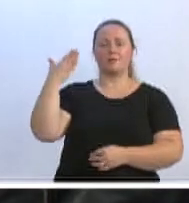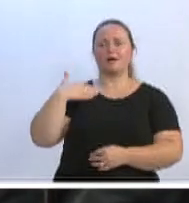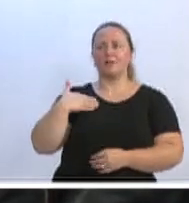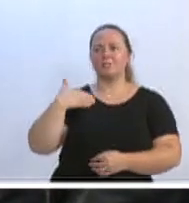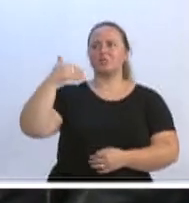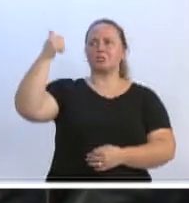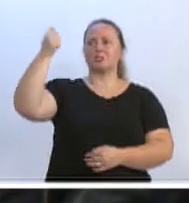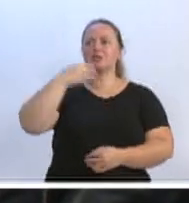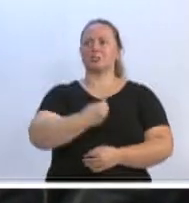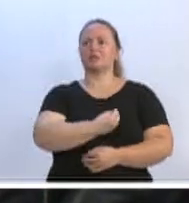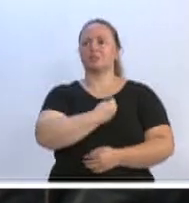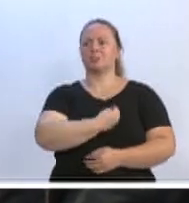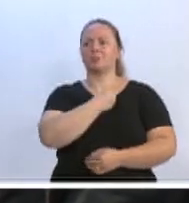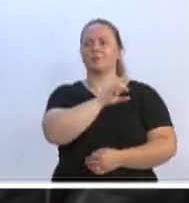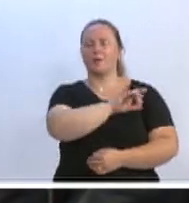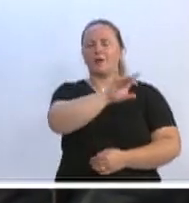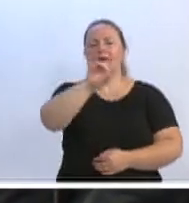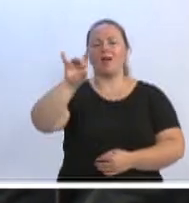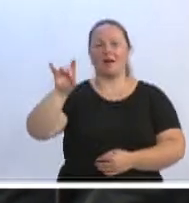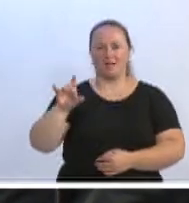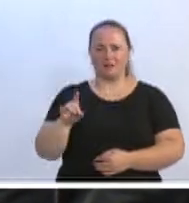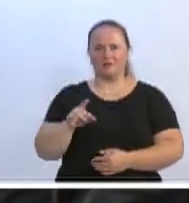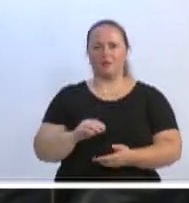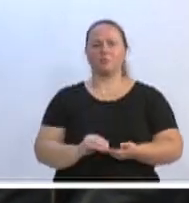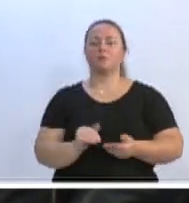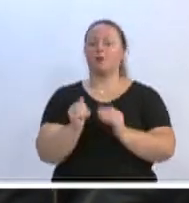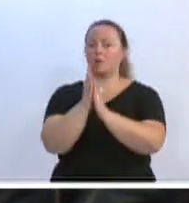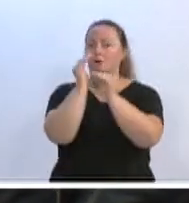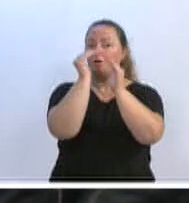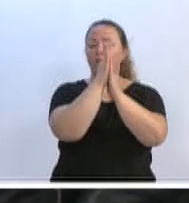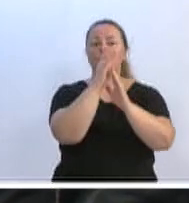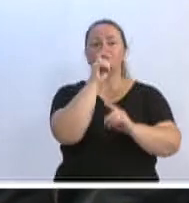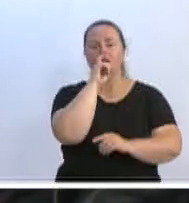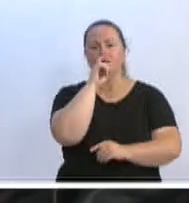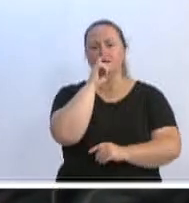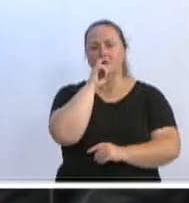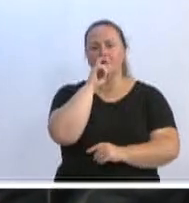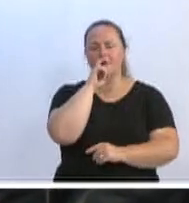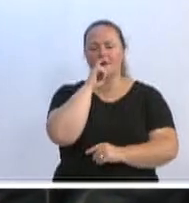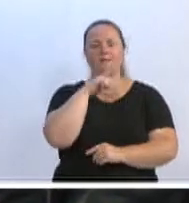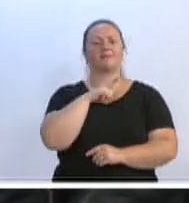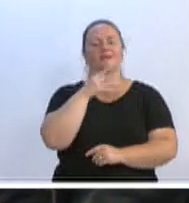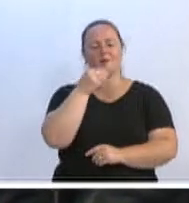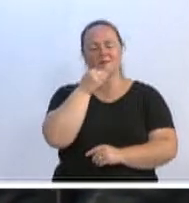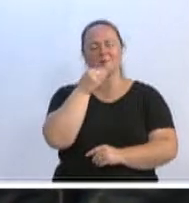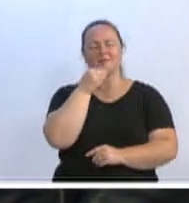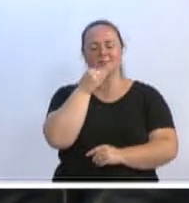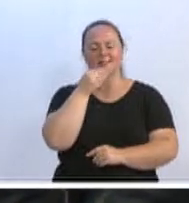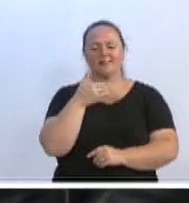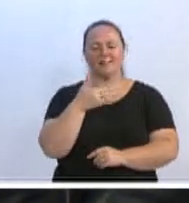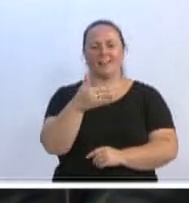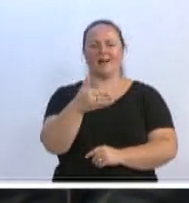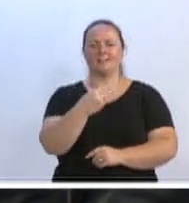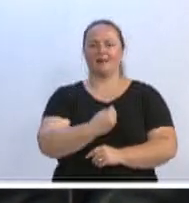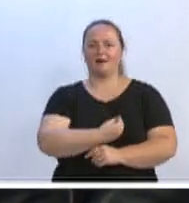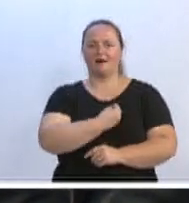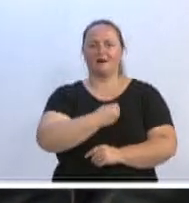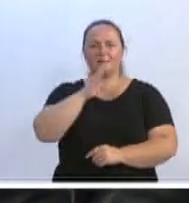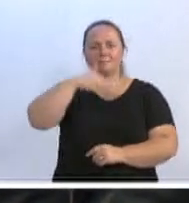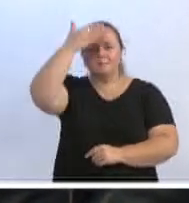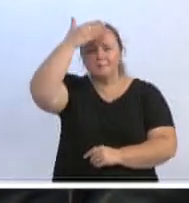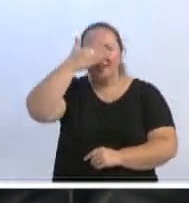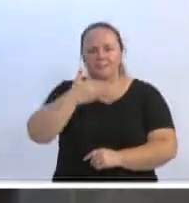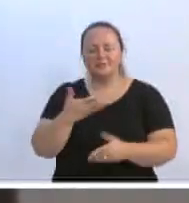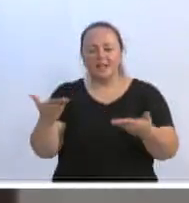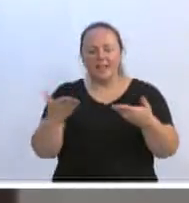às nossas vidas. Nós te louvamos, ó Pai, pela oportunidade de estarmos na tua presença